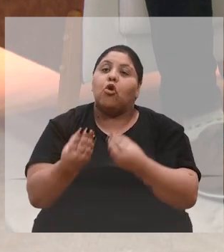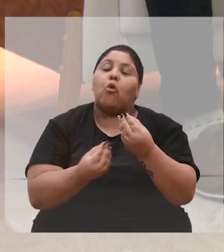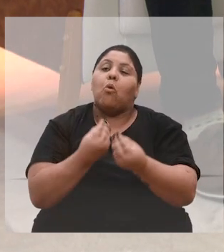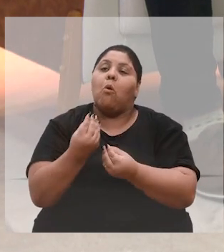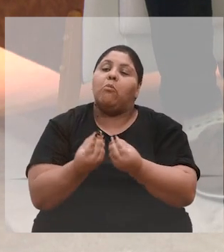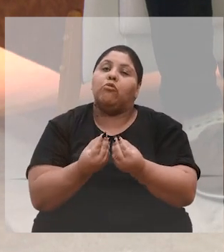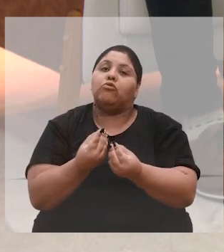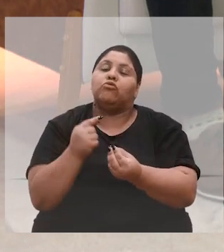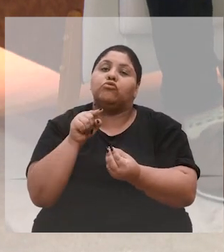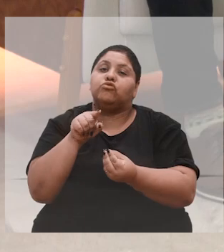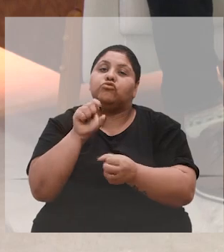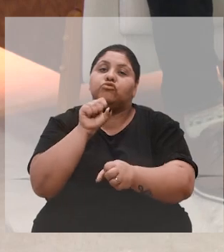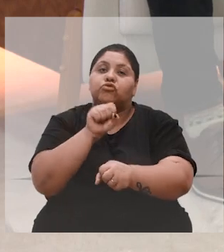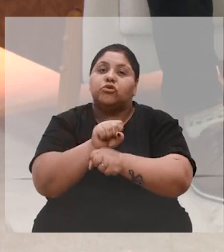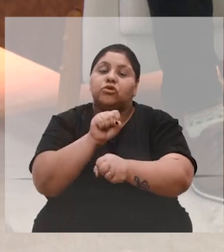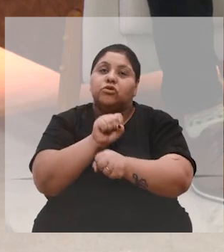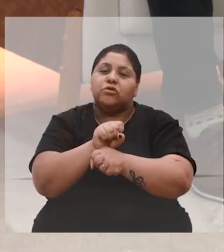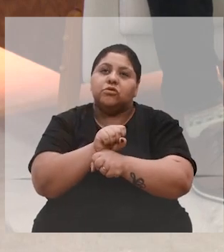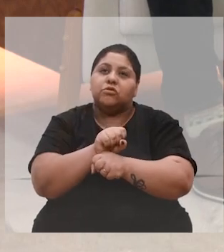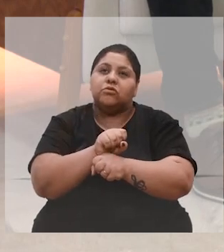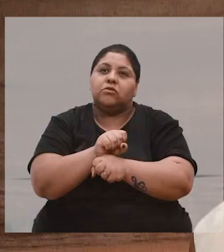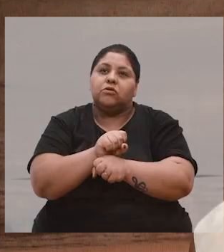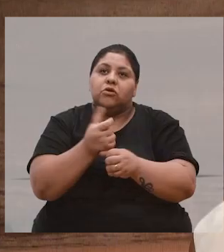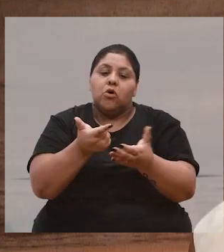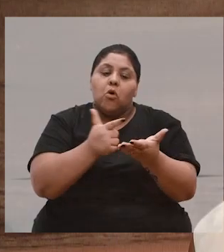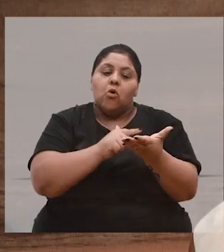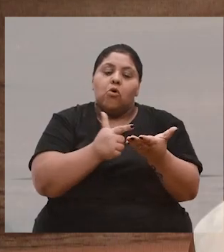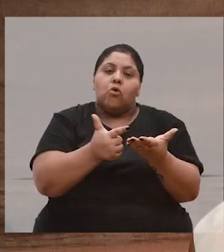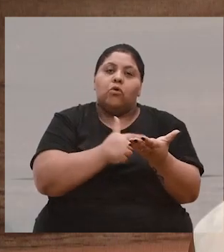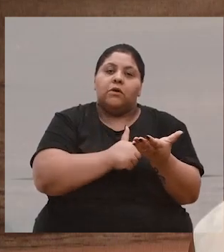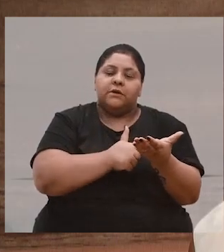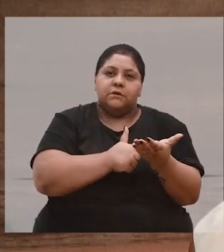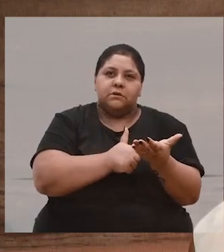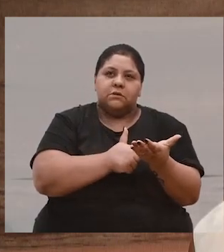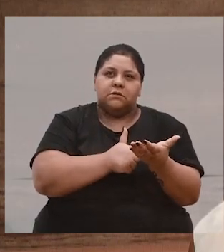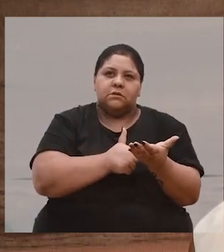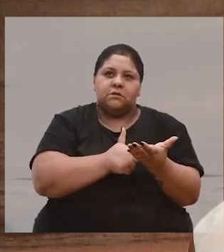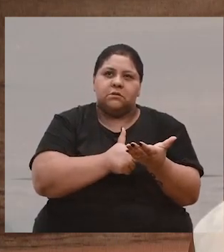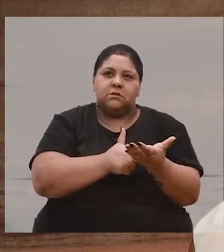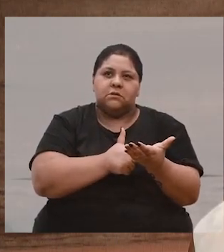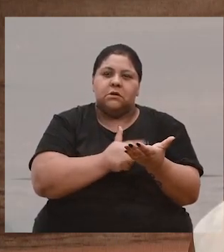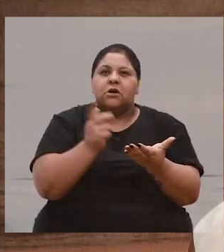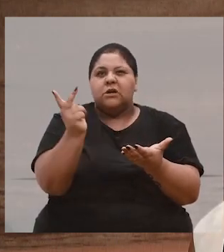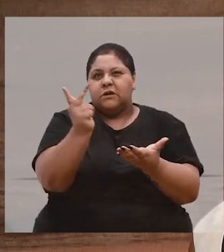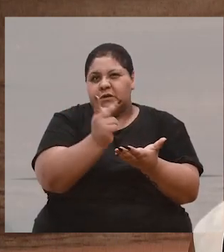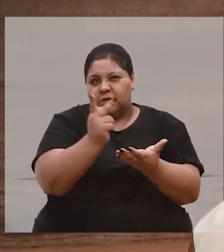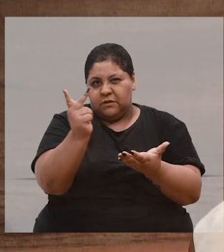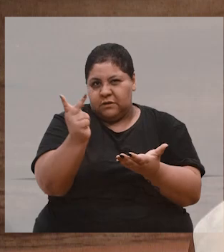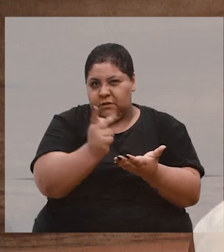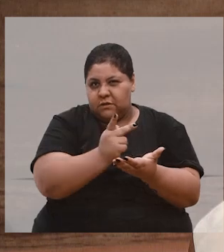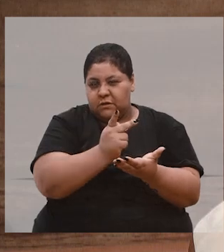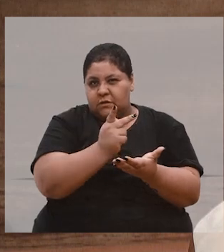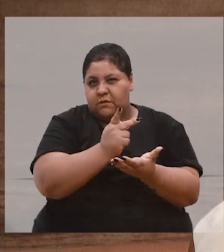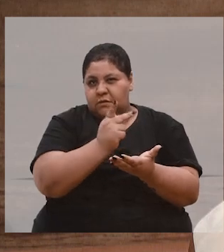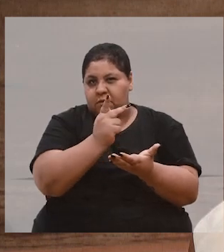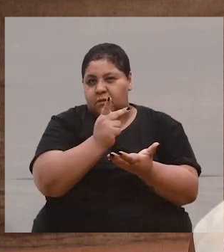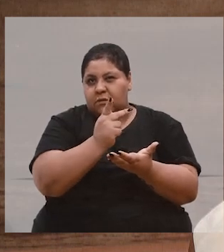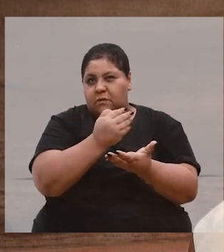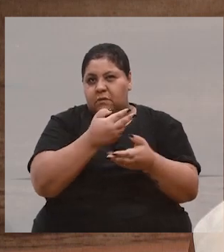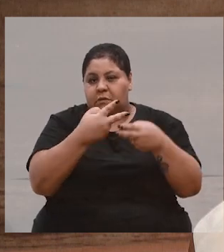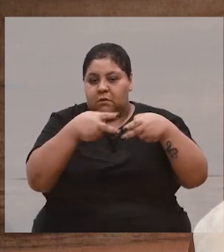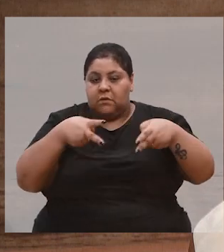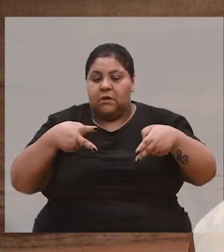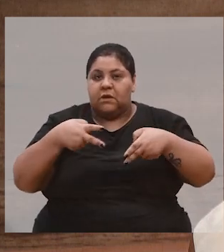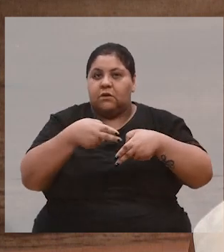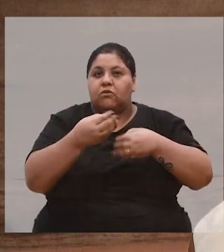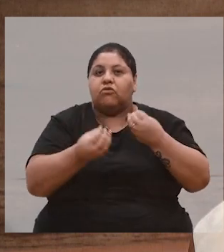E como é que o que tu esperas com o livro, Arthur? Tu e a tua mãe lançando esse livro, o que